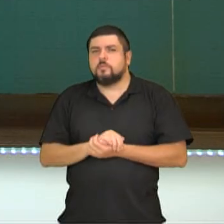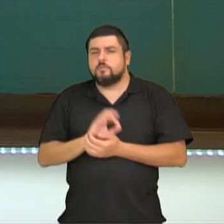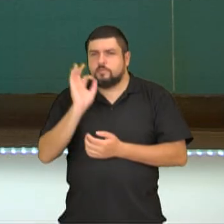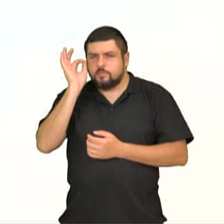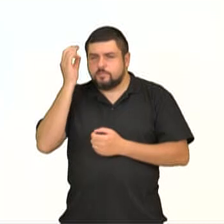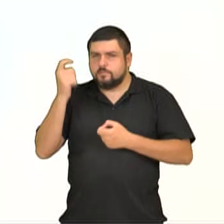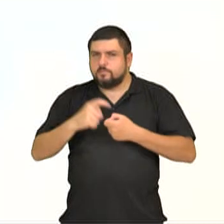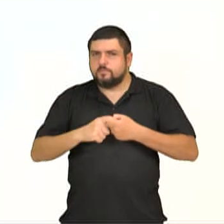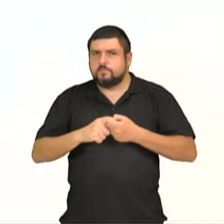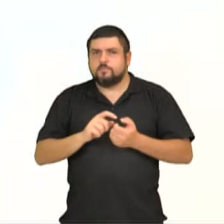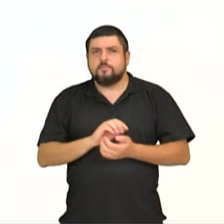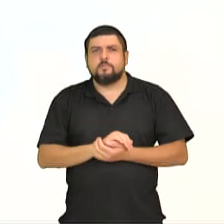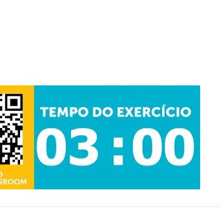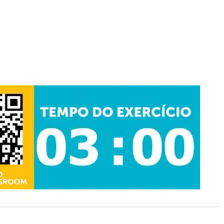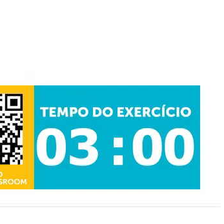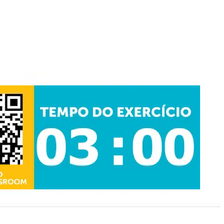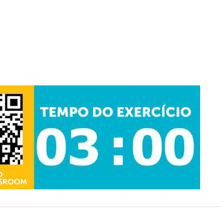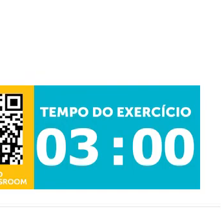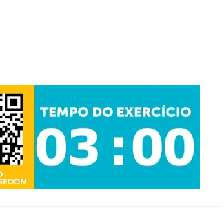já voltamos.